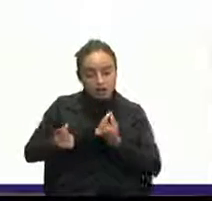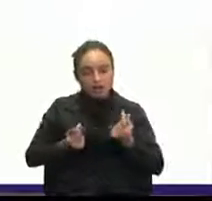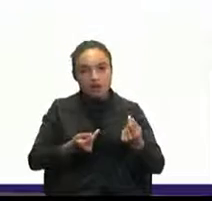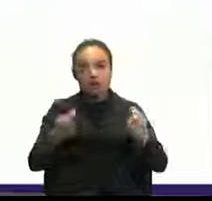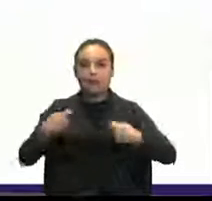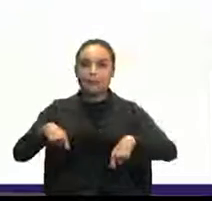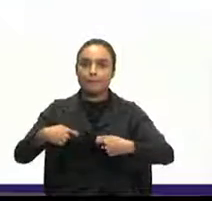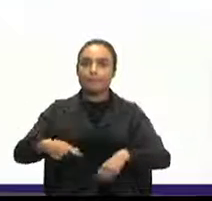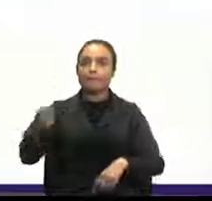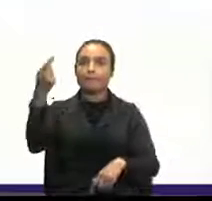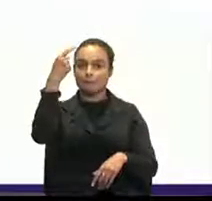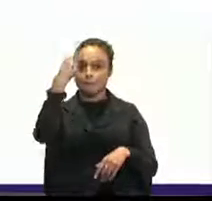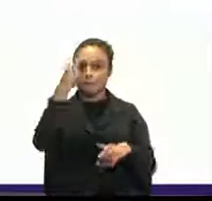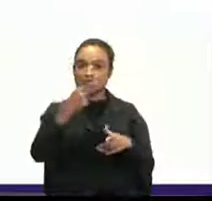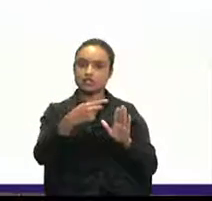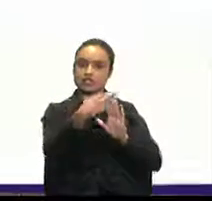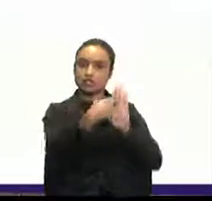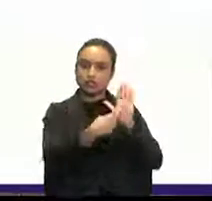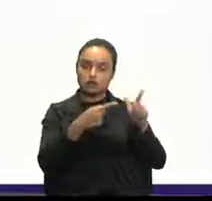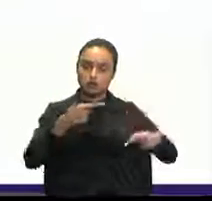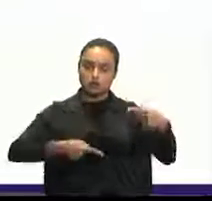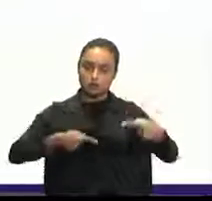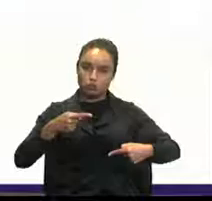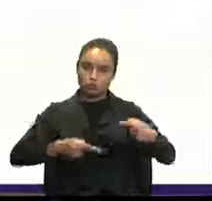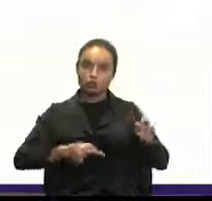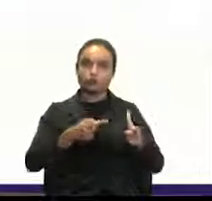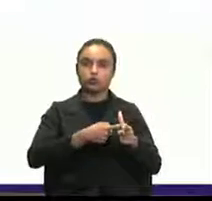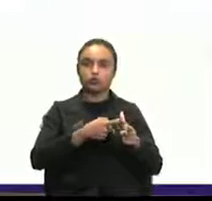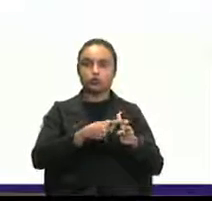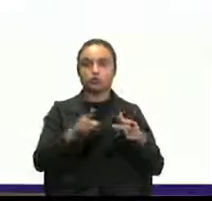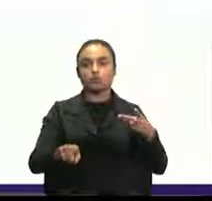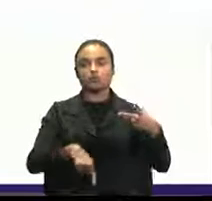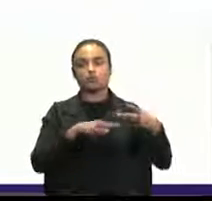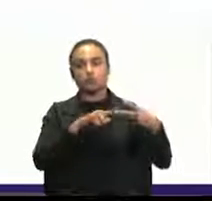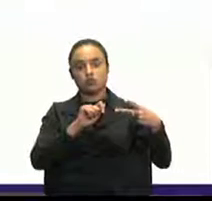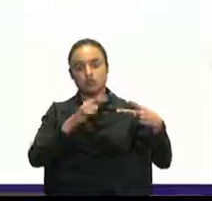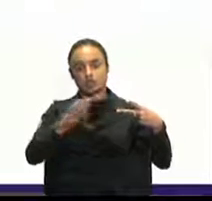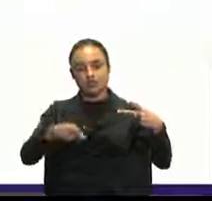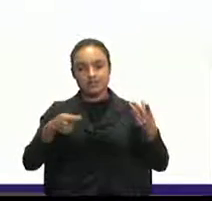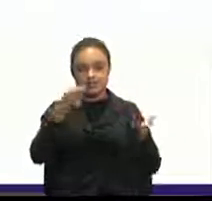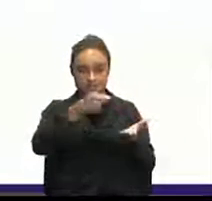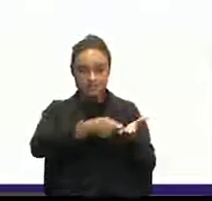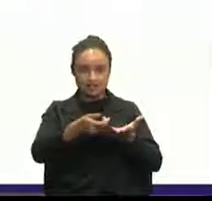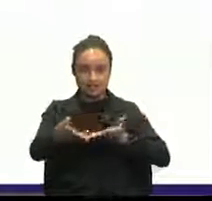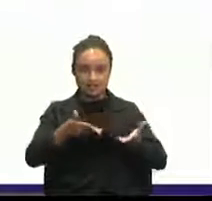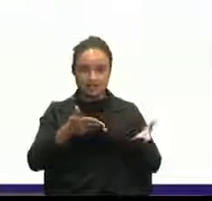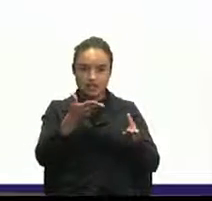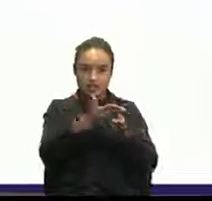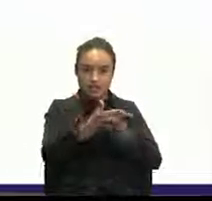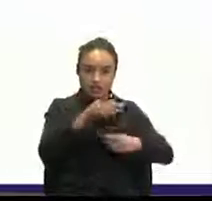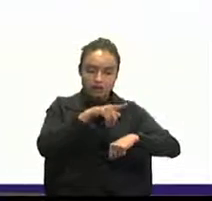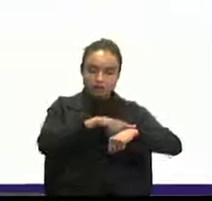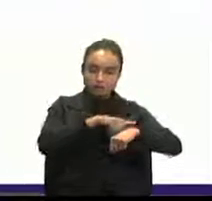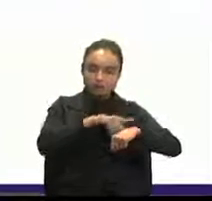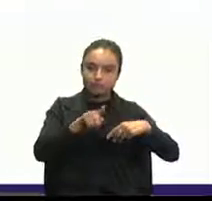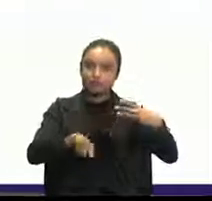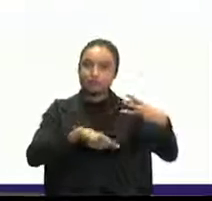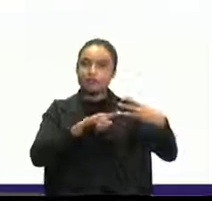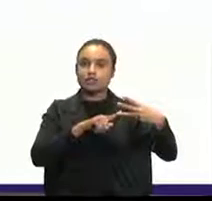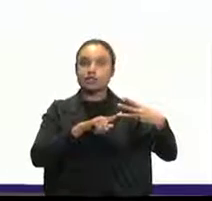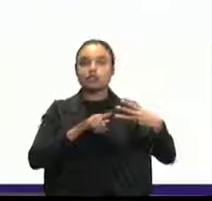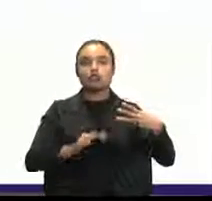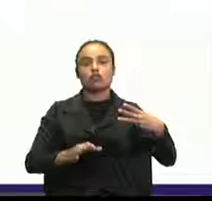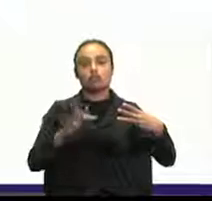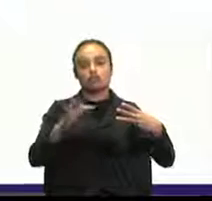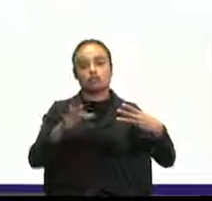política de dividendos o valor mobiliário ação em detalhes no mercado à vista no mercado a termo mercado futuro